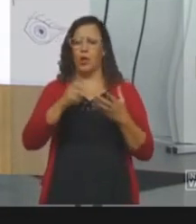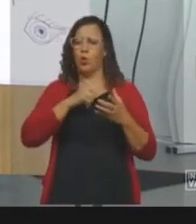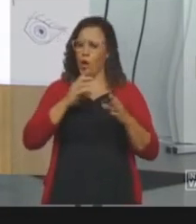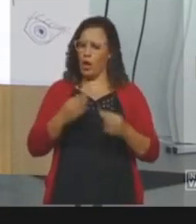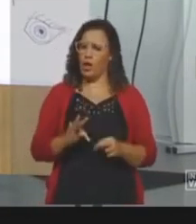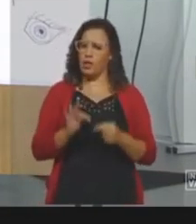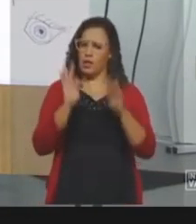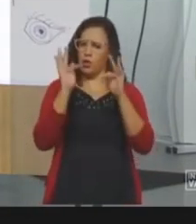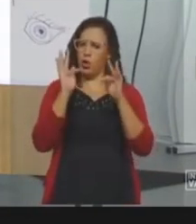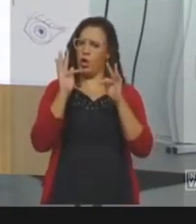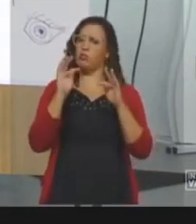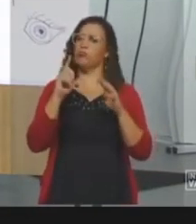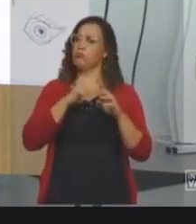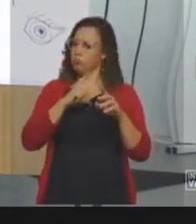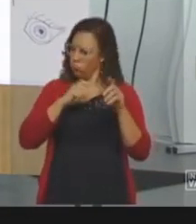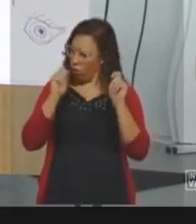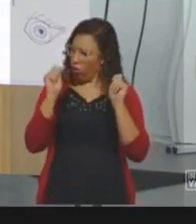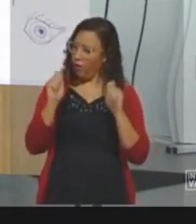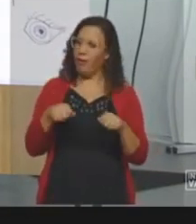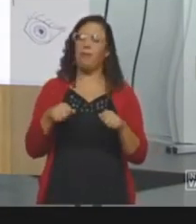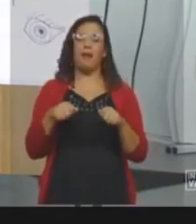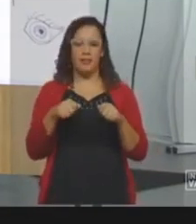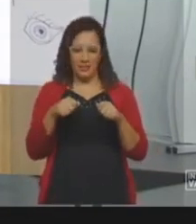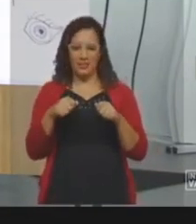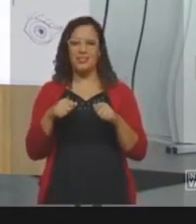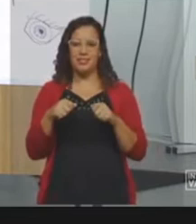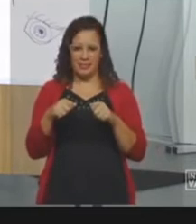tecnologia capaz de